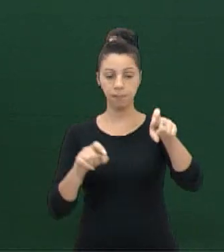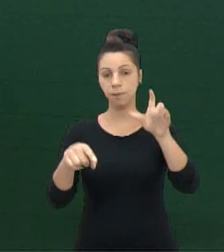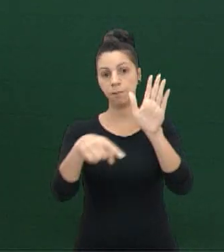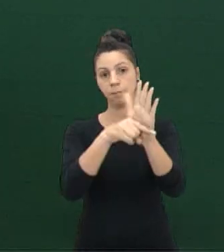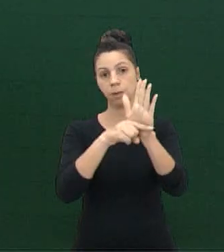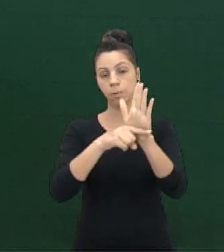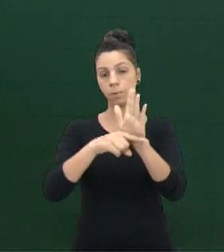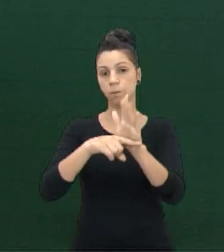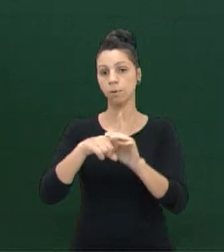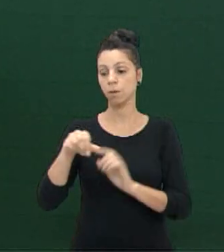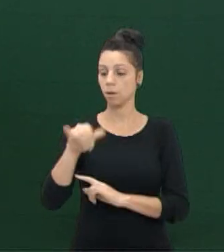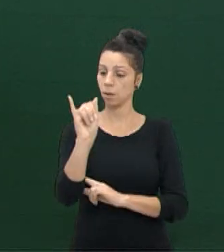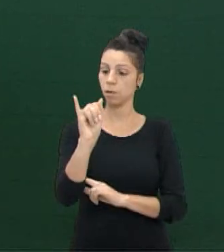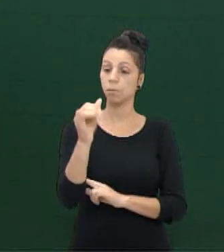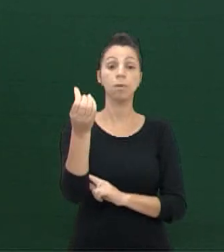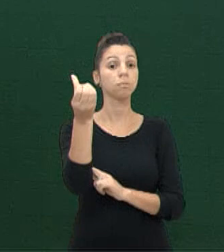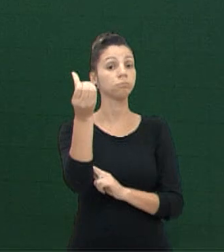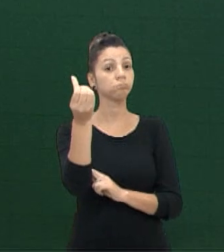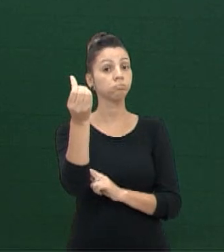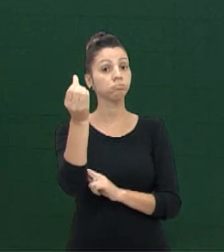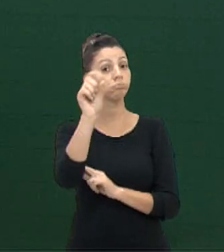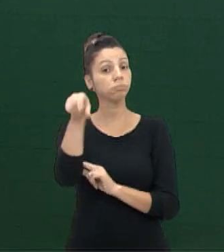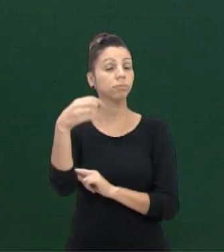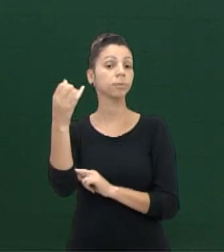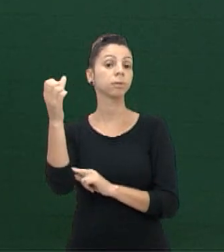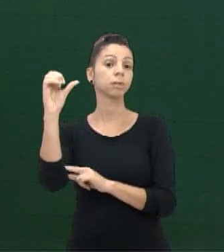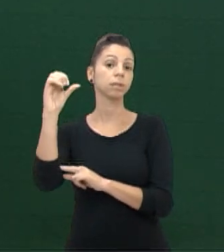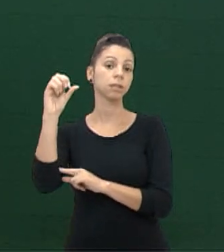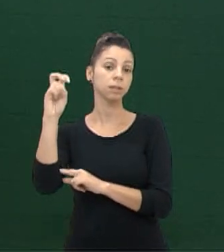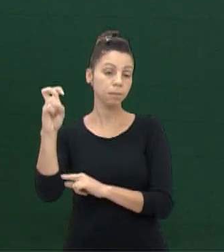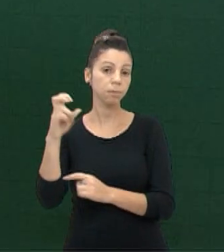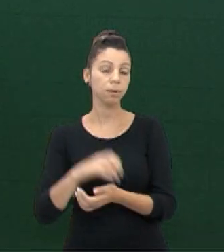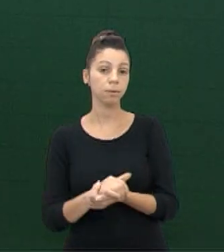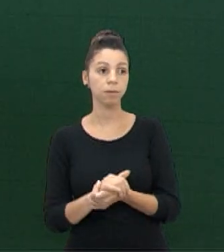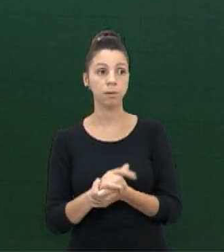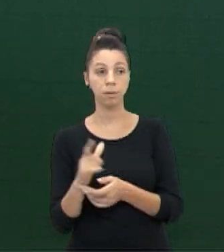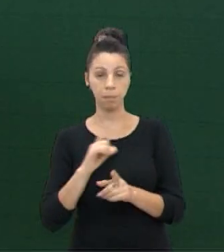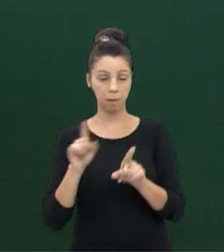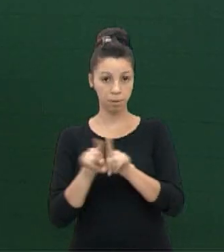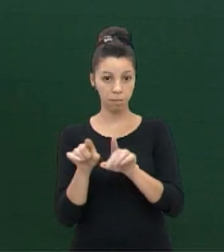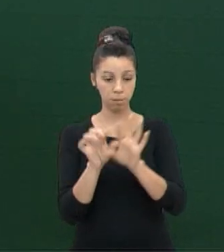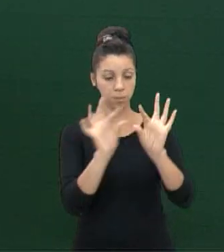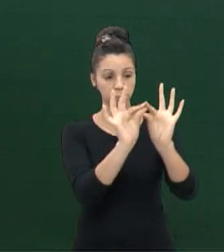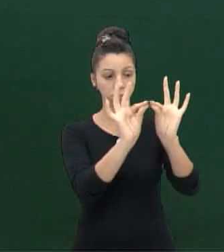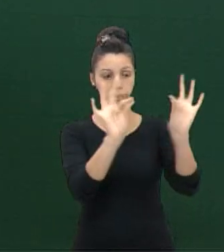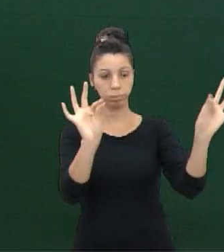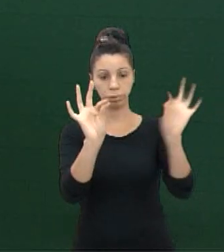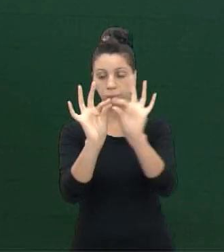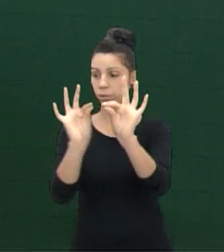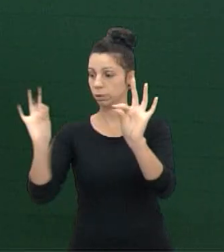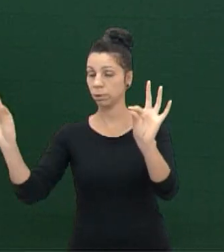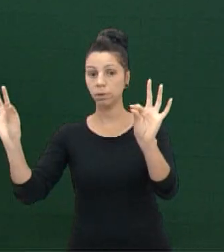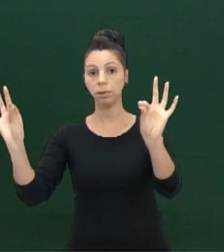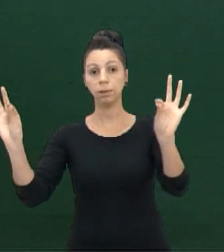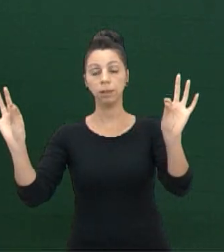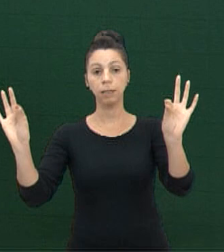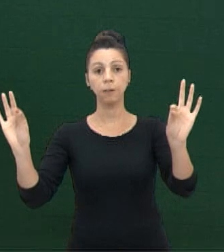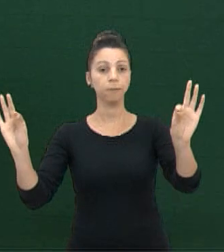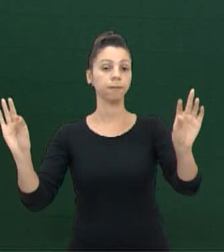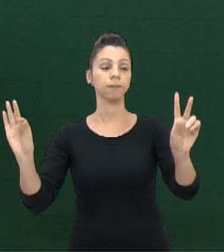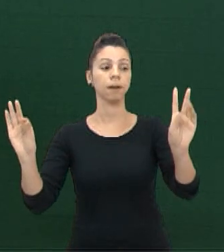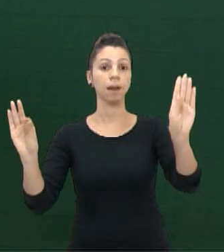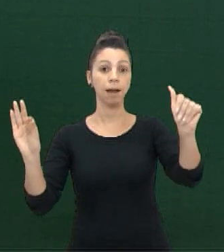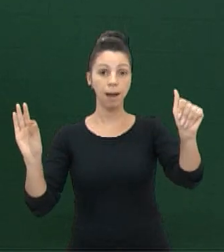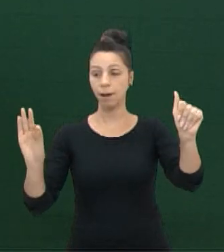6,5. Ele disse também que a distância das duas circunferências é 29